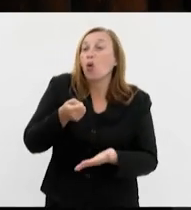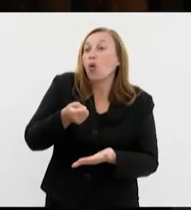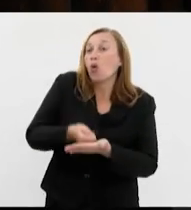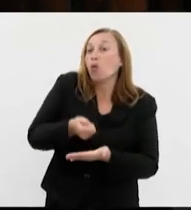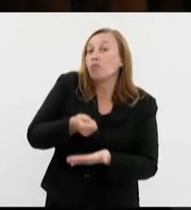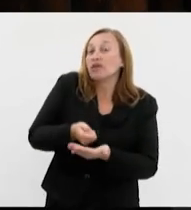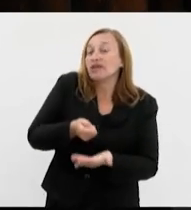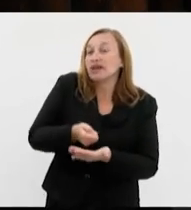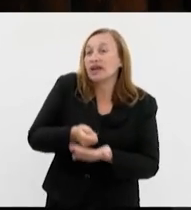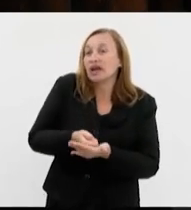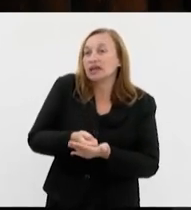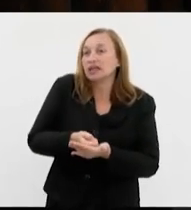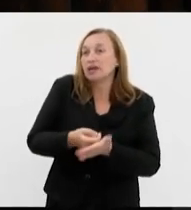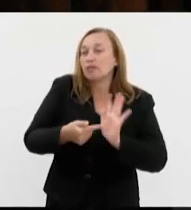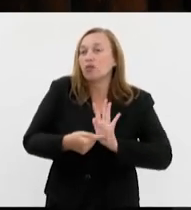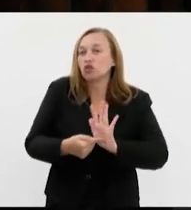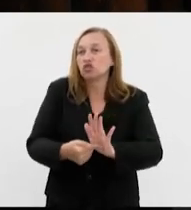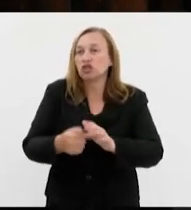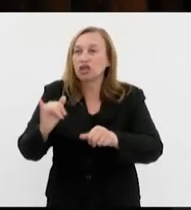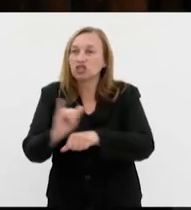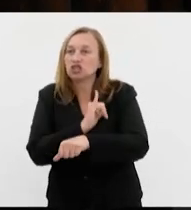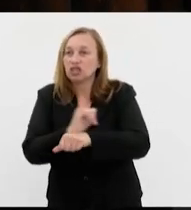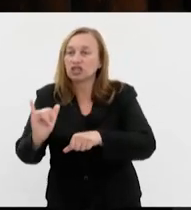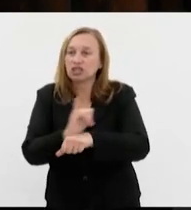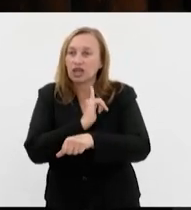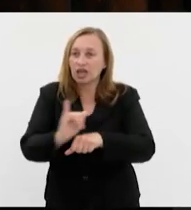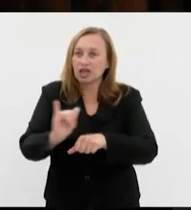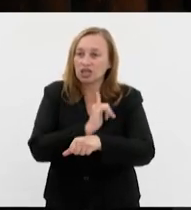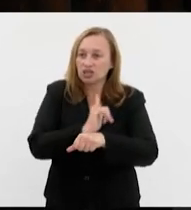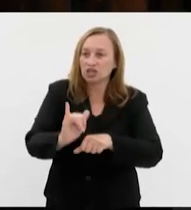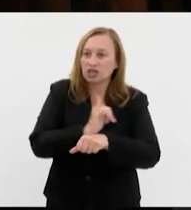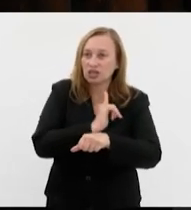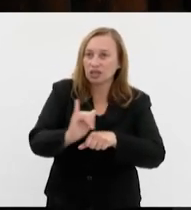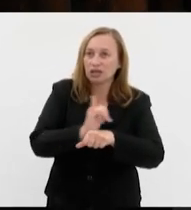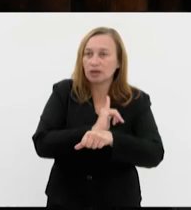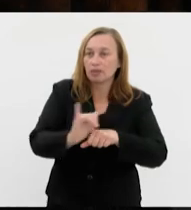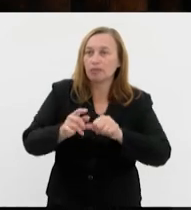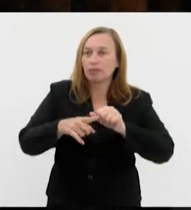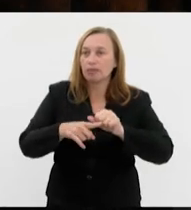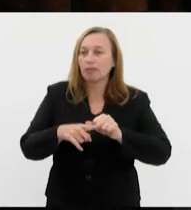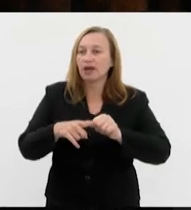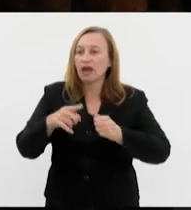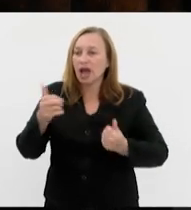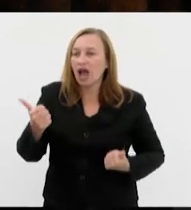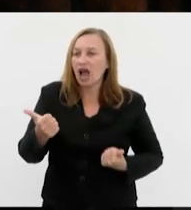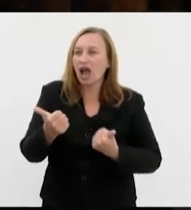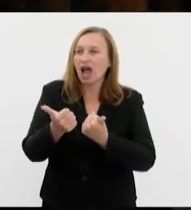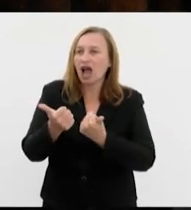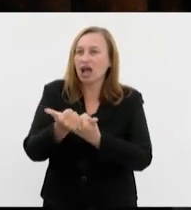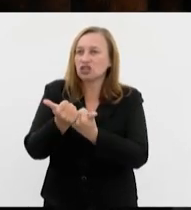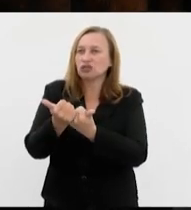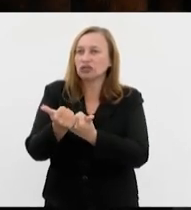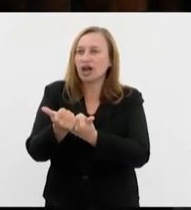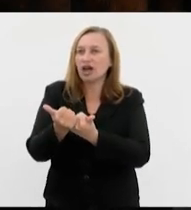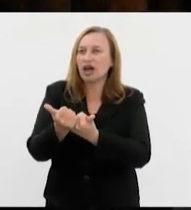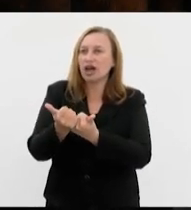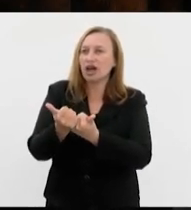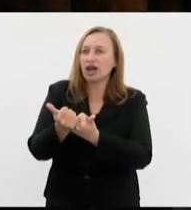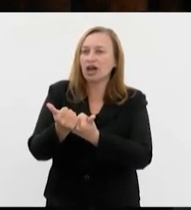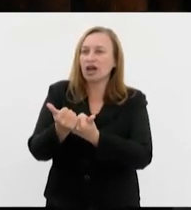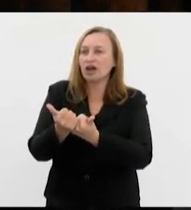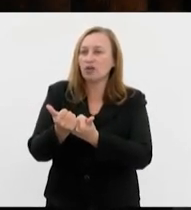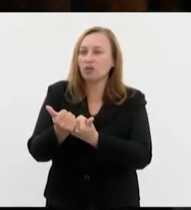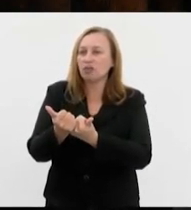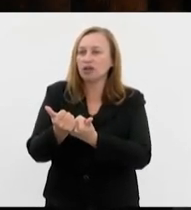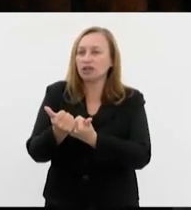a apresentar plano de descarbonização. Isso não é nenhum bicho de sete cabeças. Todas as empresas na Europa hoje têm que ter